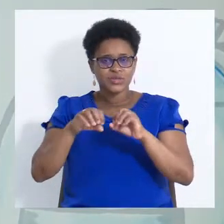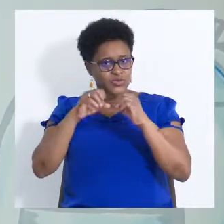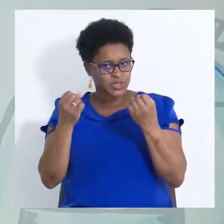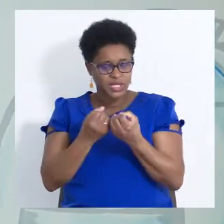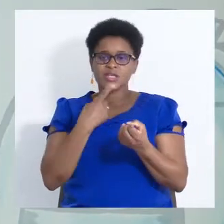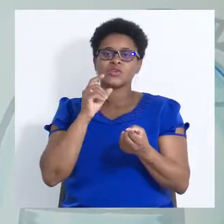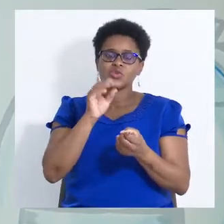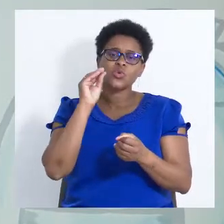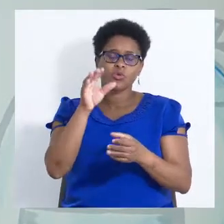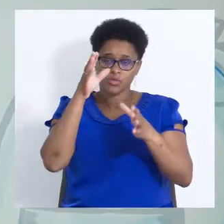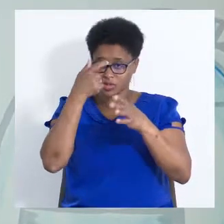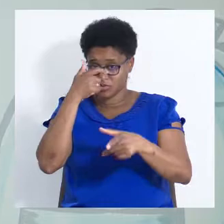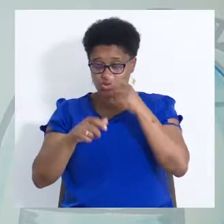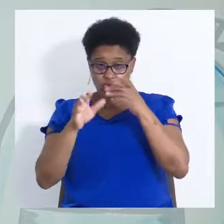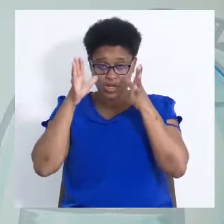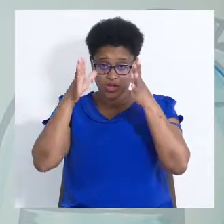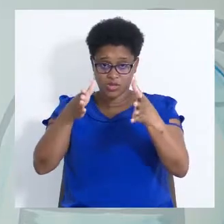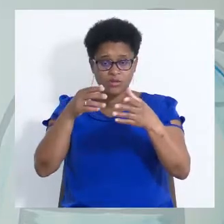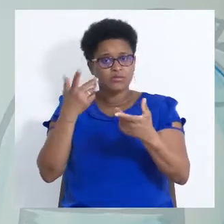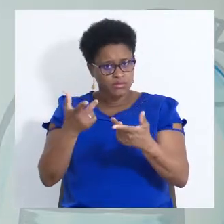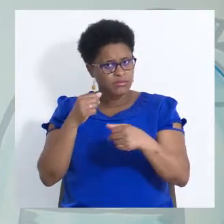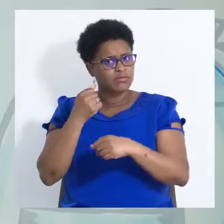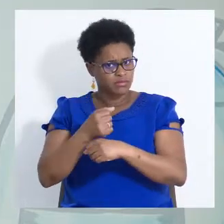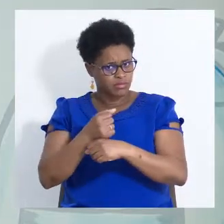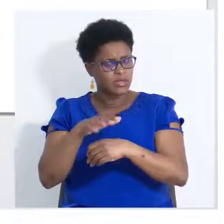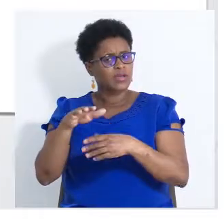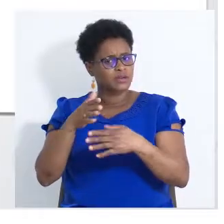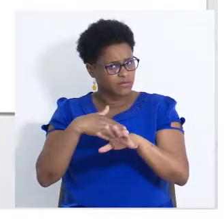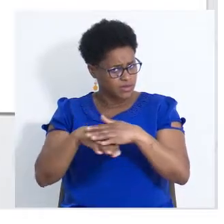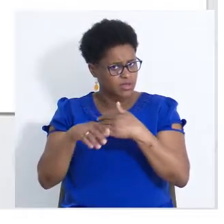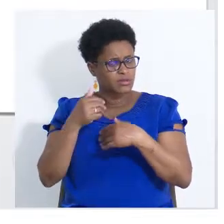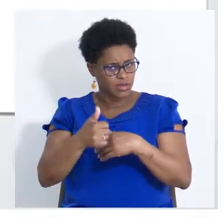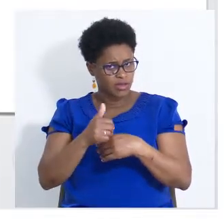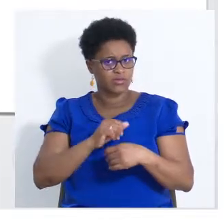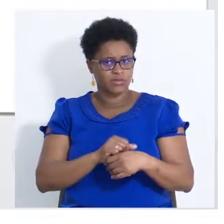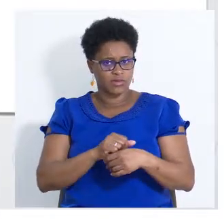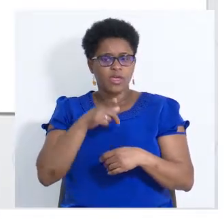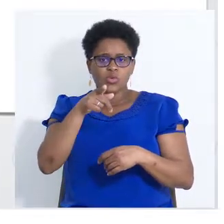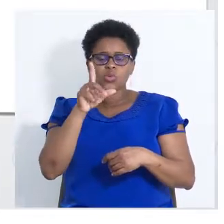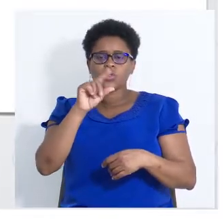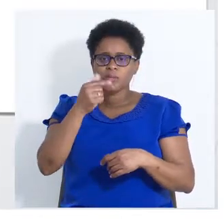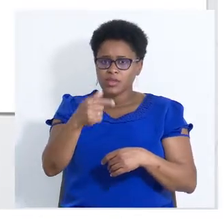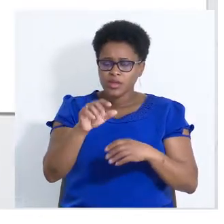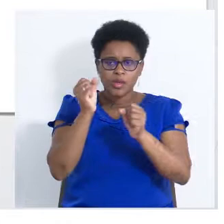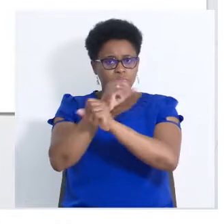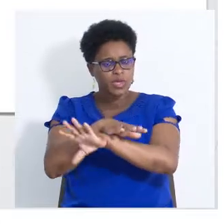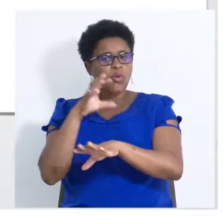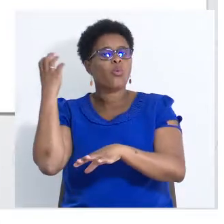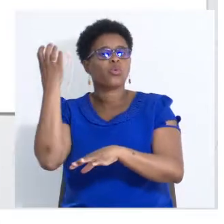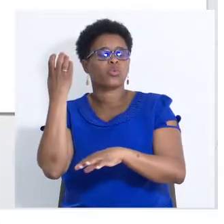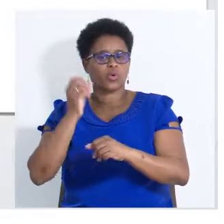da sociedade, chamando as pessoas a atenção para agirem como deve ser. Tu tens também a